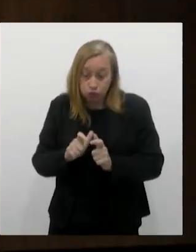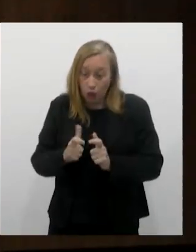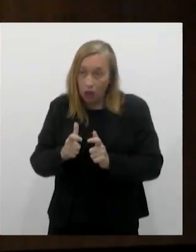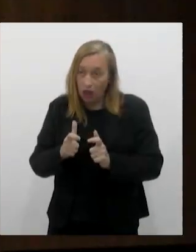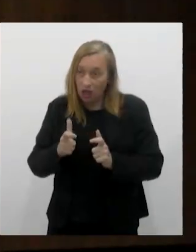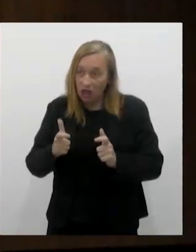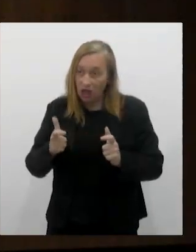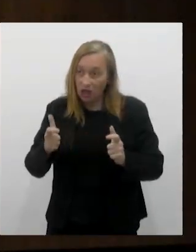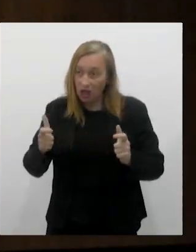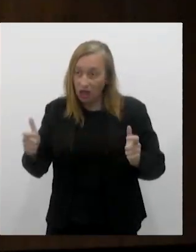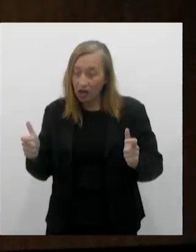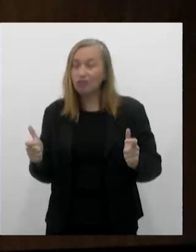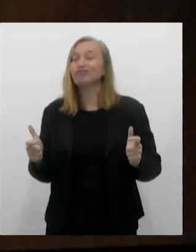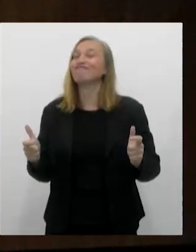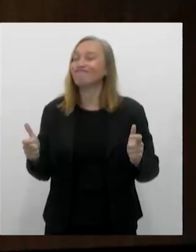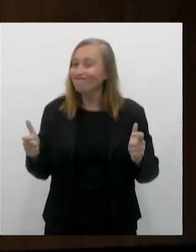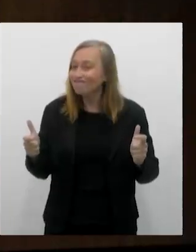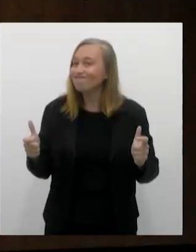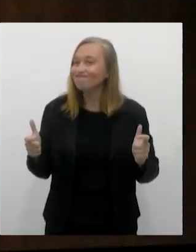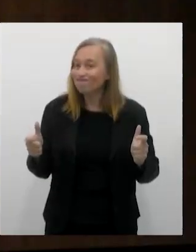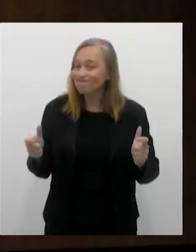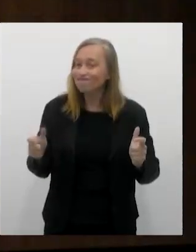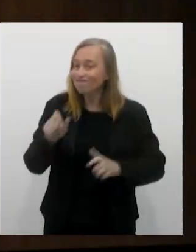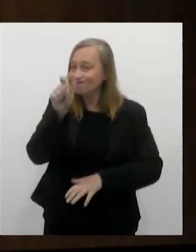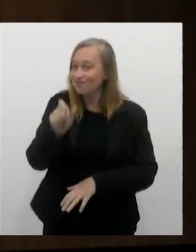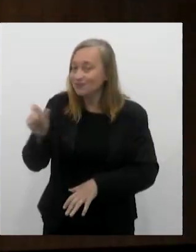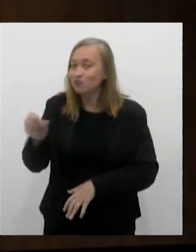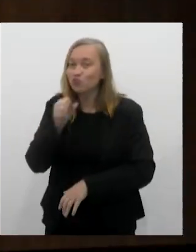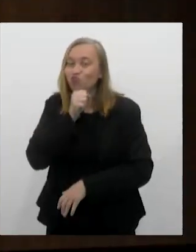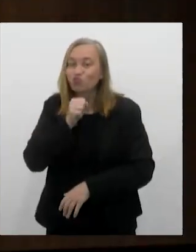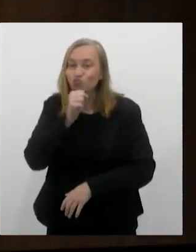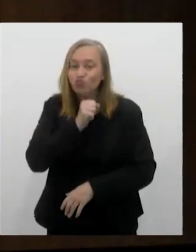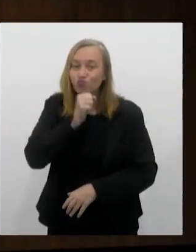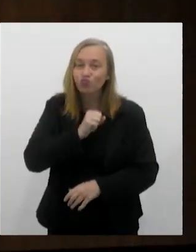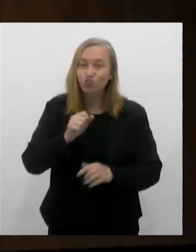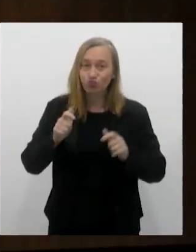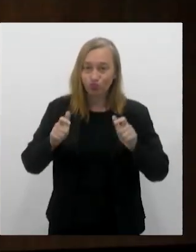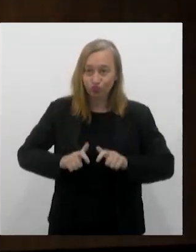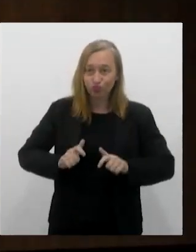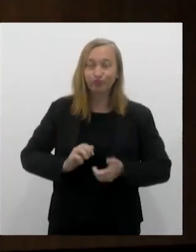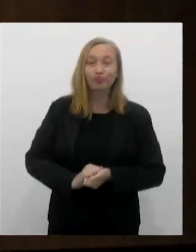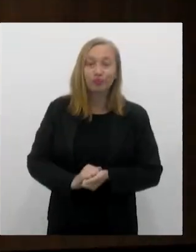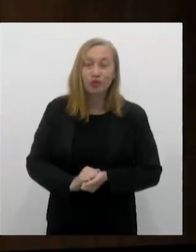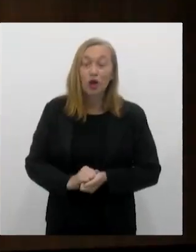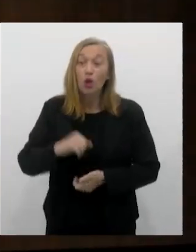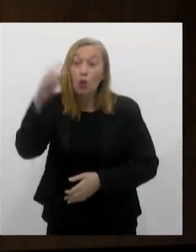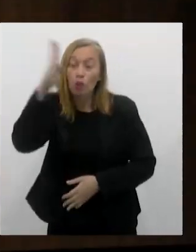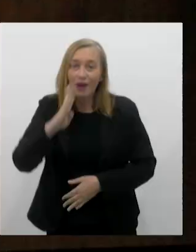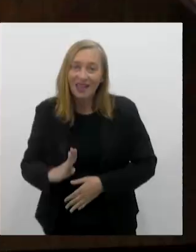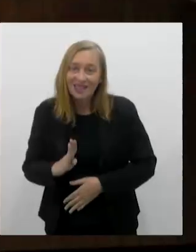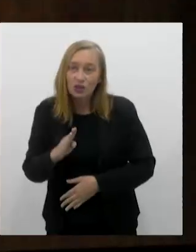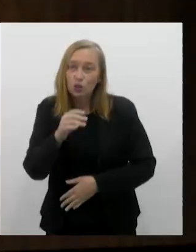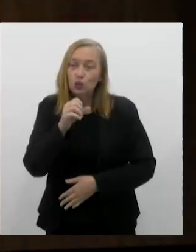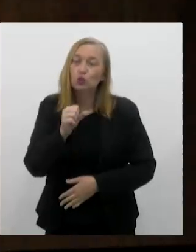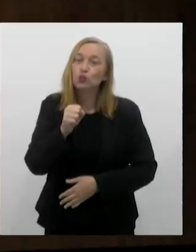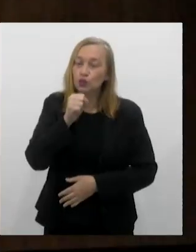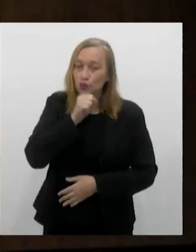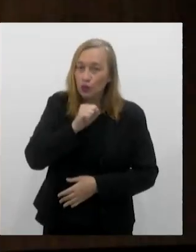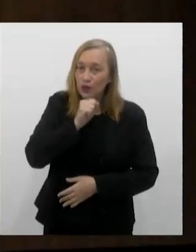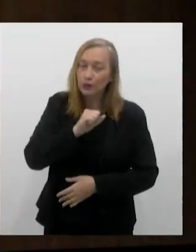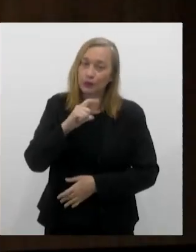muito o número de idosos que ocupa esses espaços. O Brasil está envelhecendo, senhor